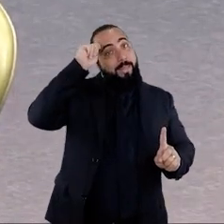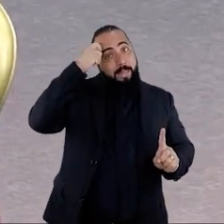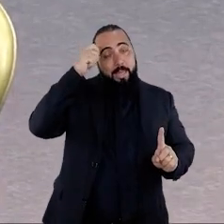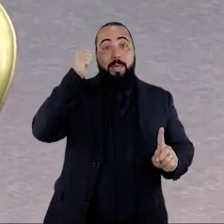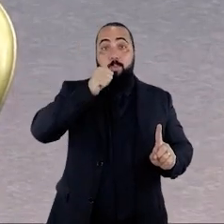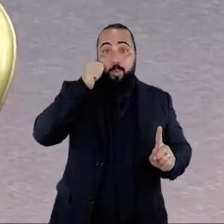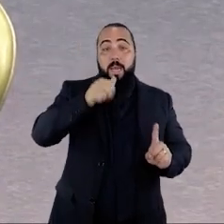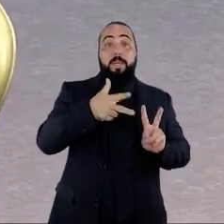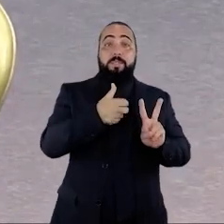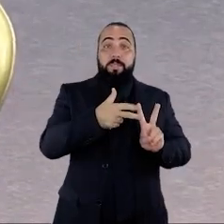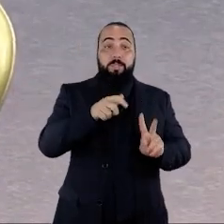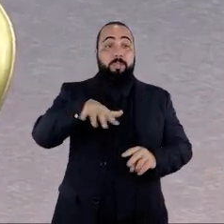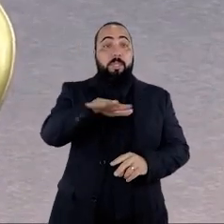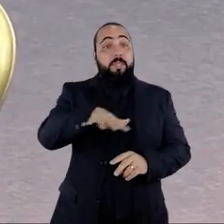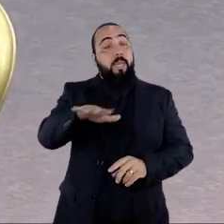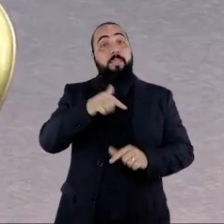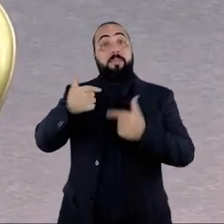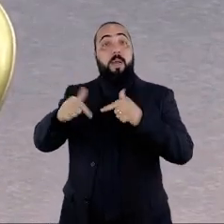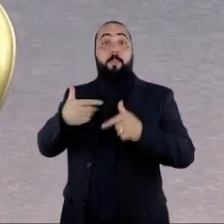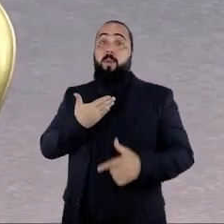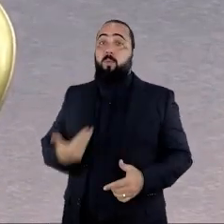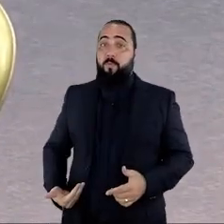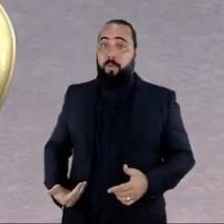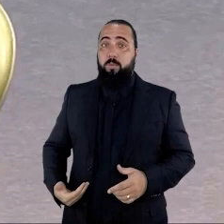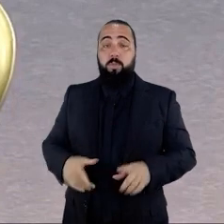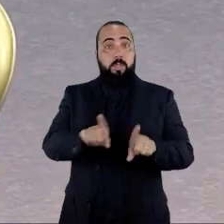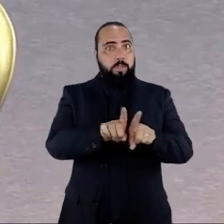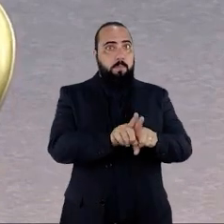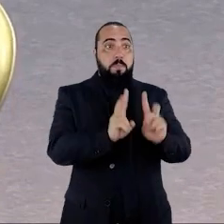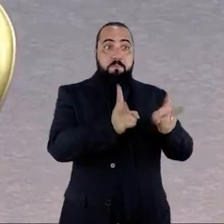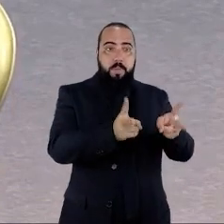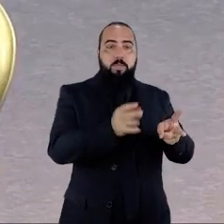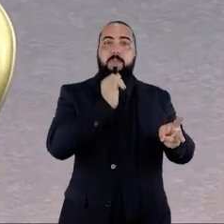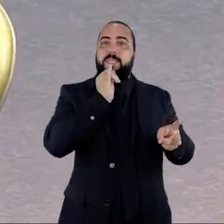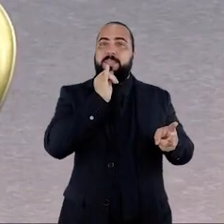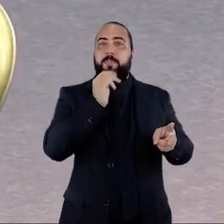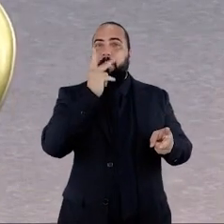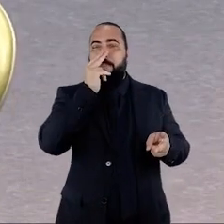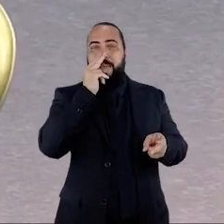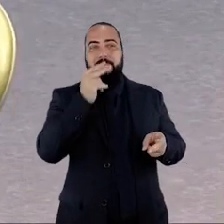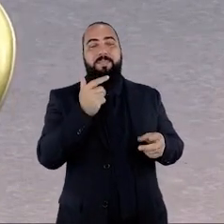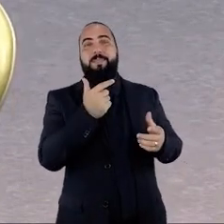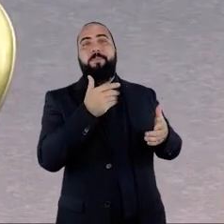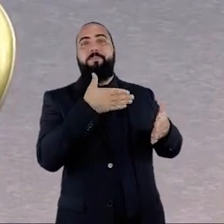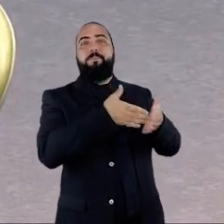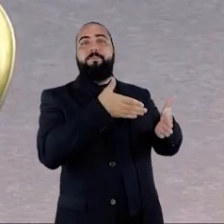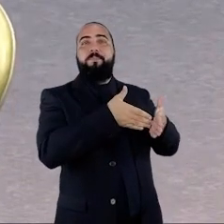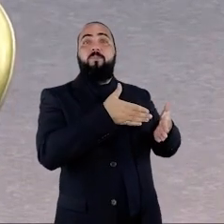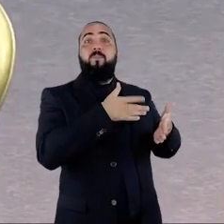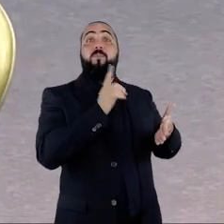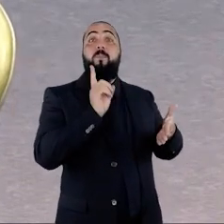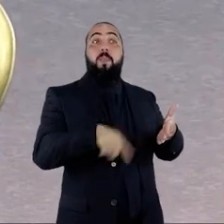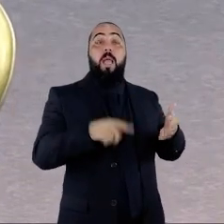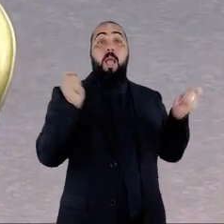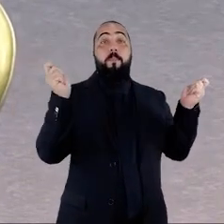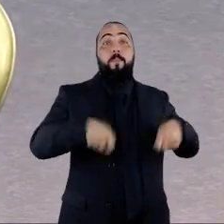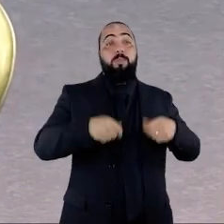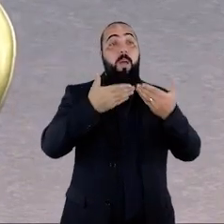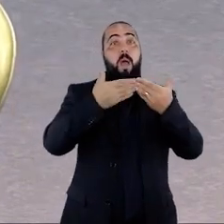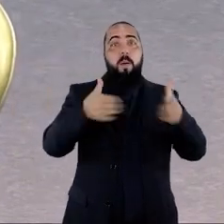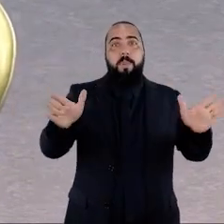mulheres, indígenas, nesses cargos públicos. E, ao mesmo tempo, se nega as possibilidades